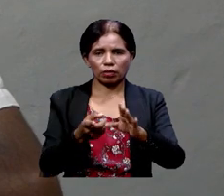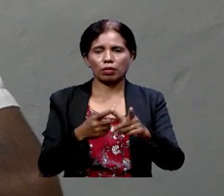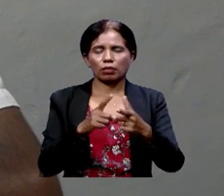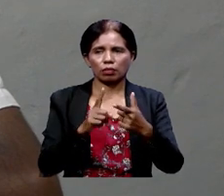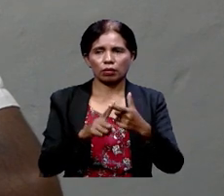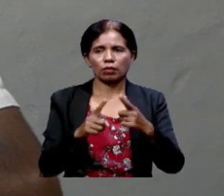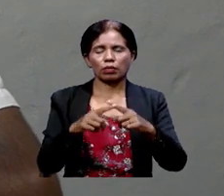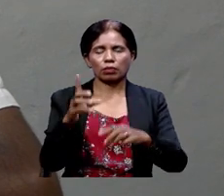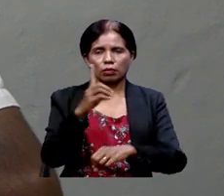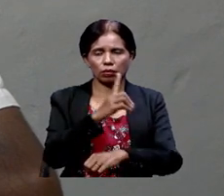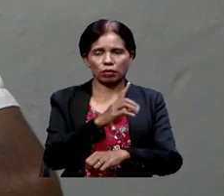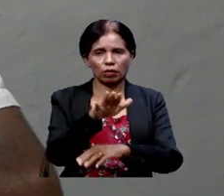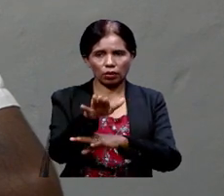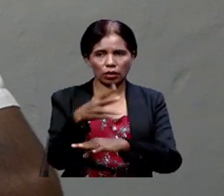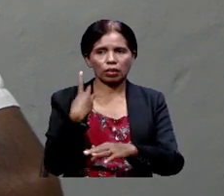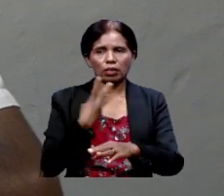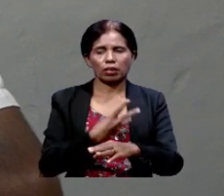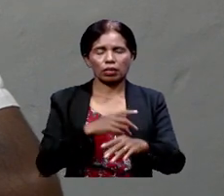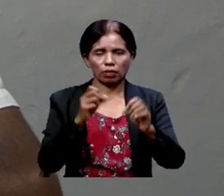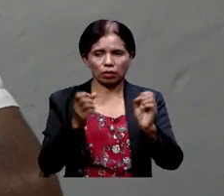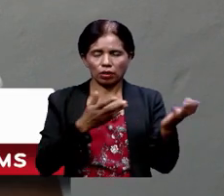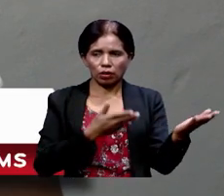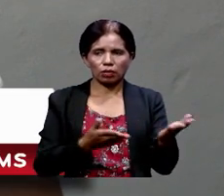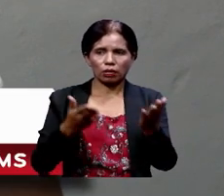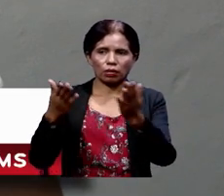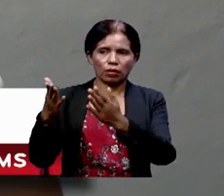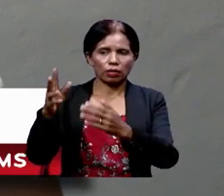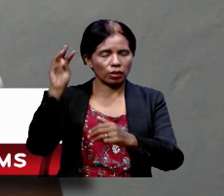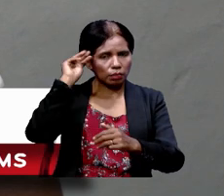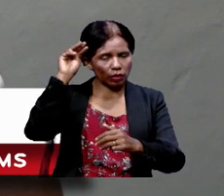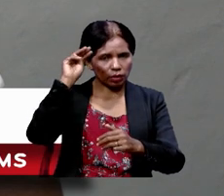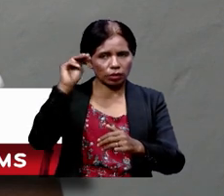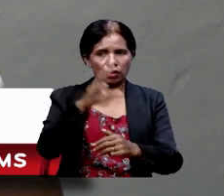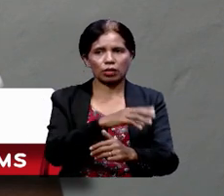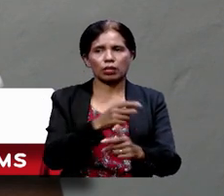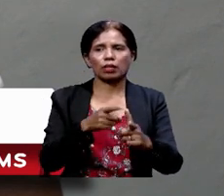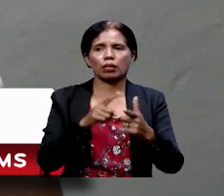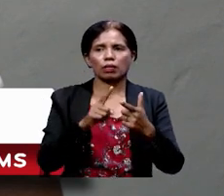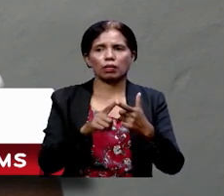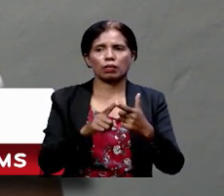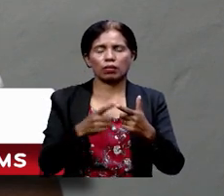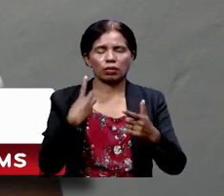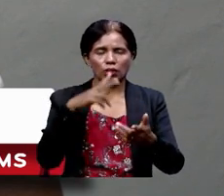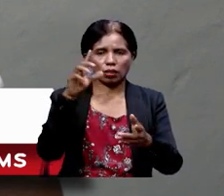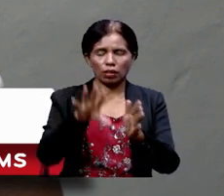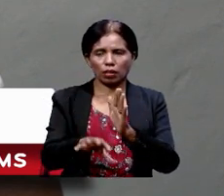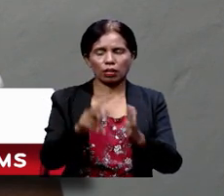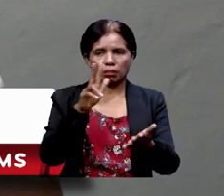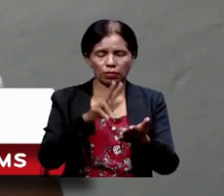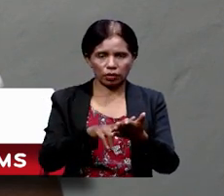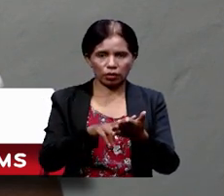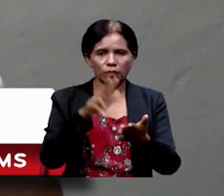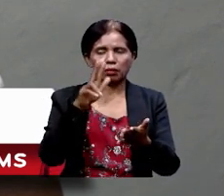ou em locrai caritabele a saiba sua excelência senhora ministra. Depois de retar na aprovação, quando retar